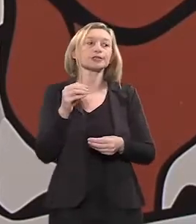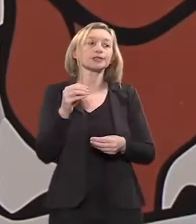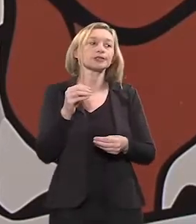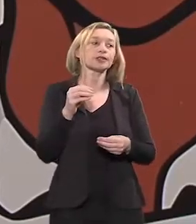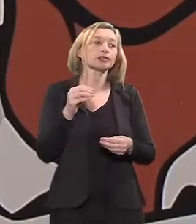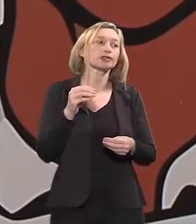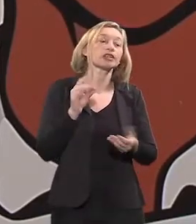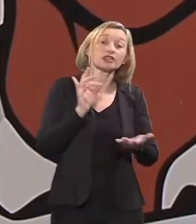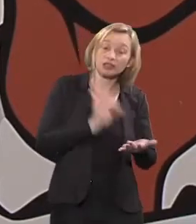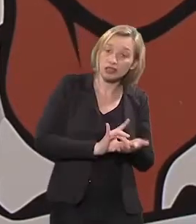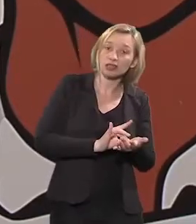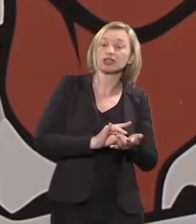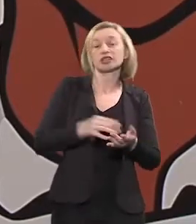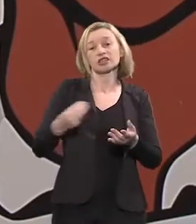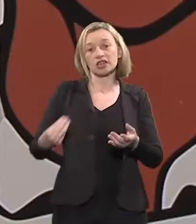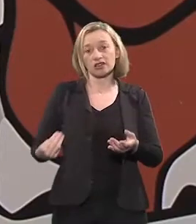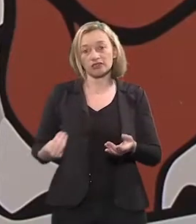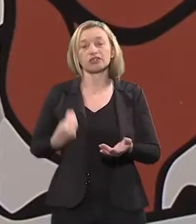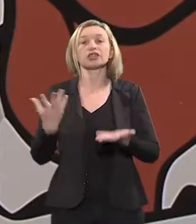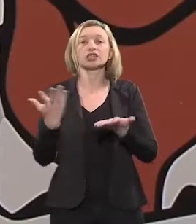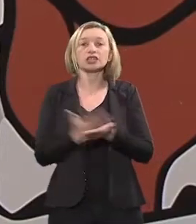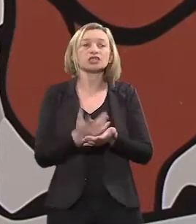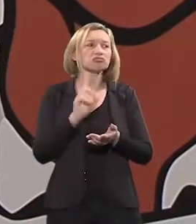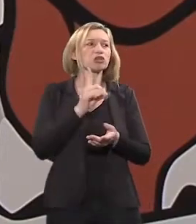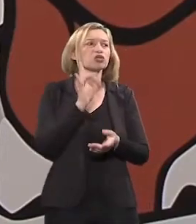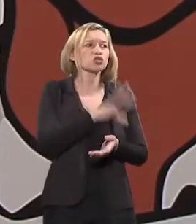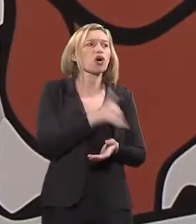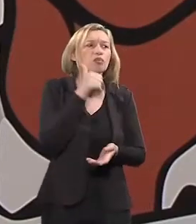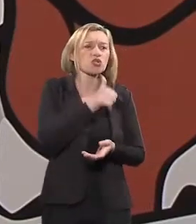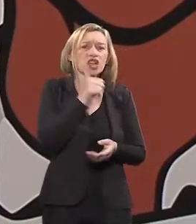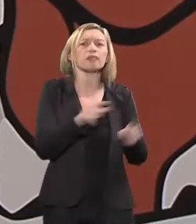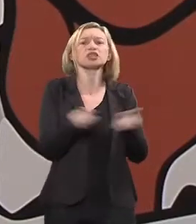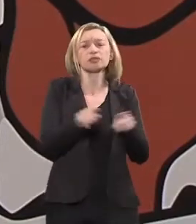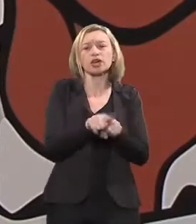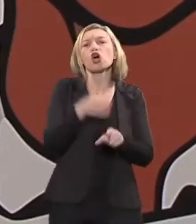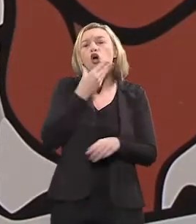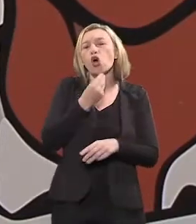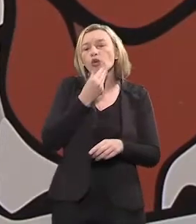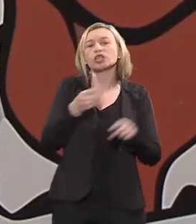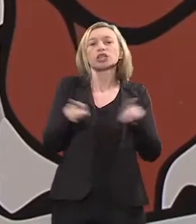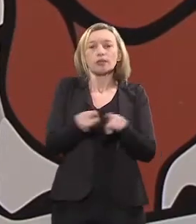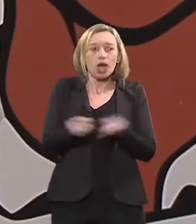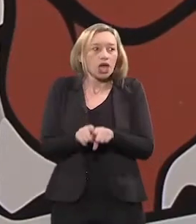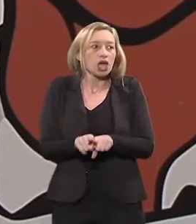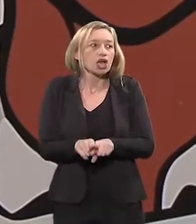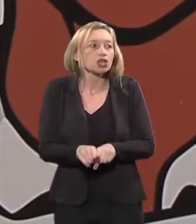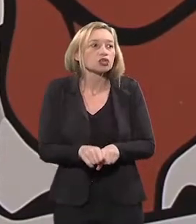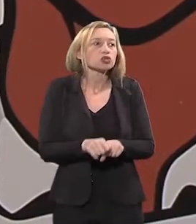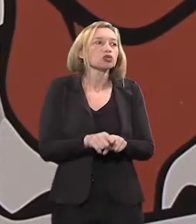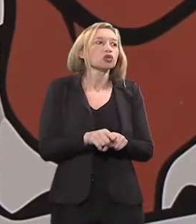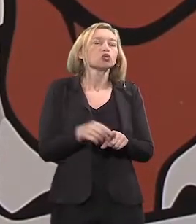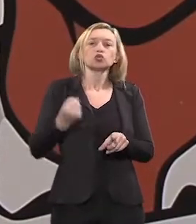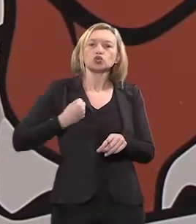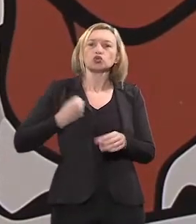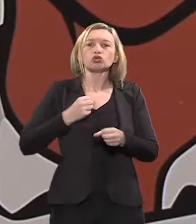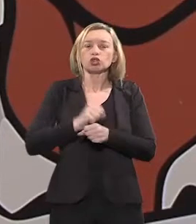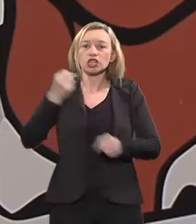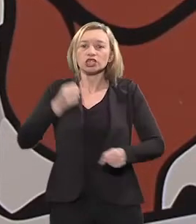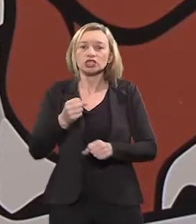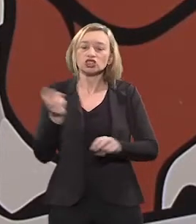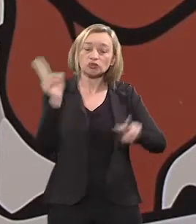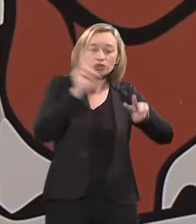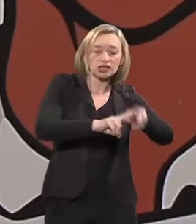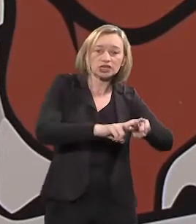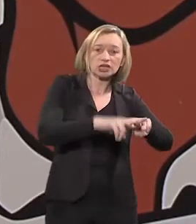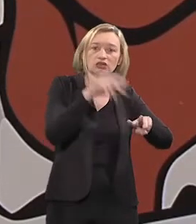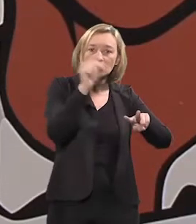muito presente, no geral, não só em relação às mulheres, em relação aos homens também. O índice de